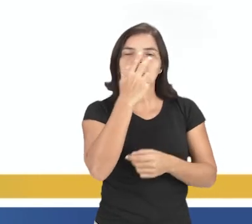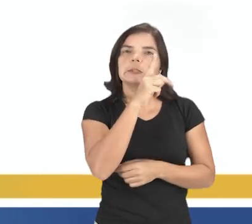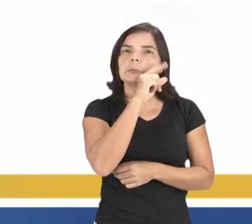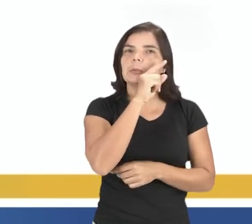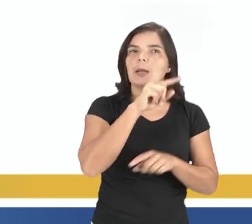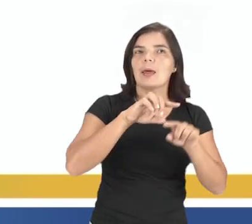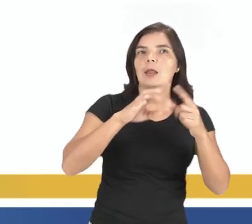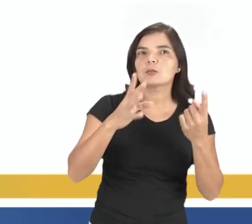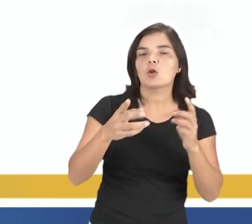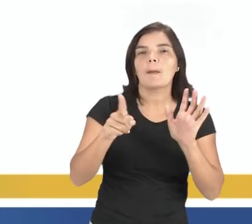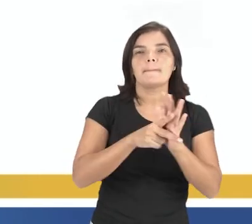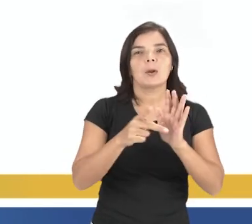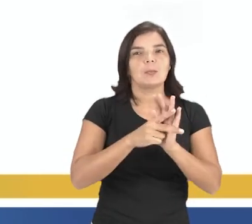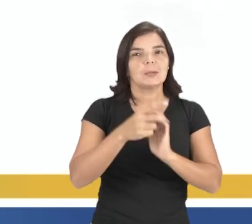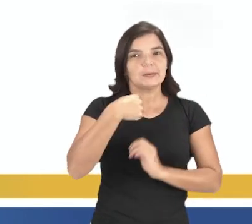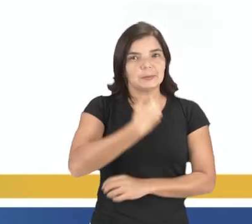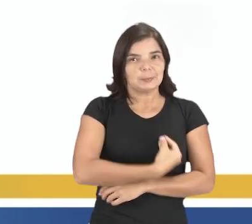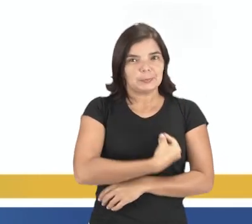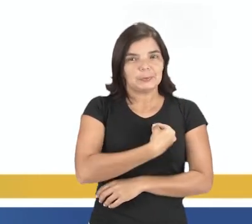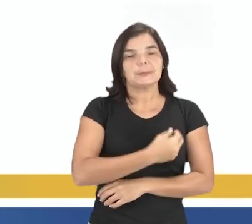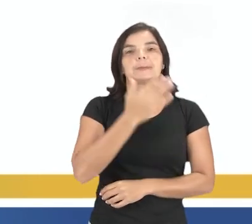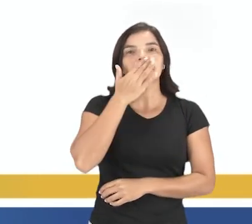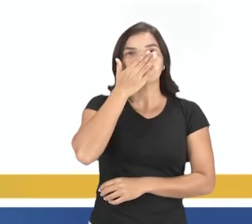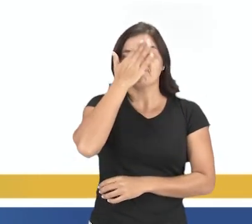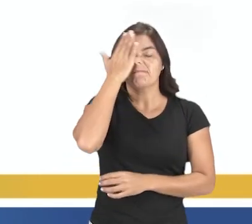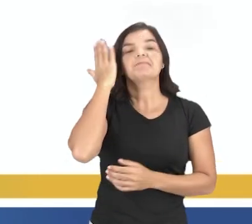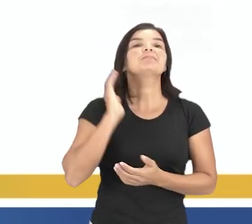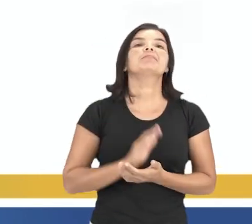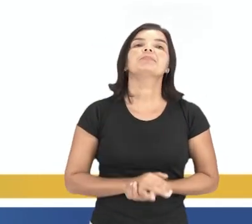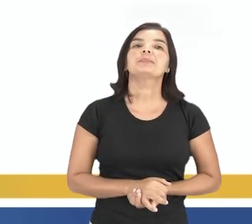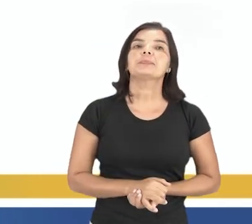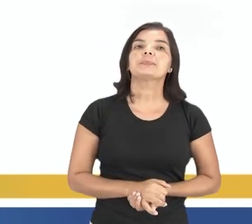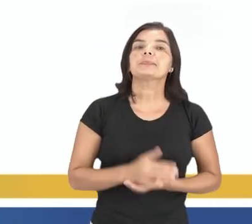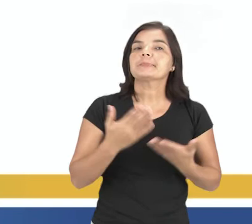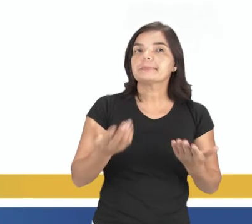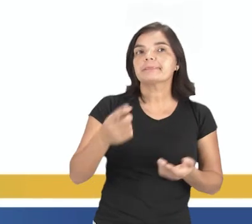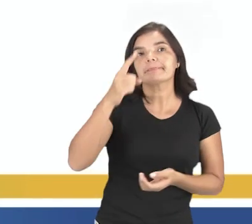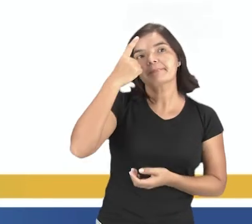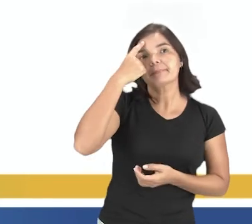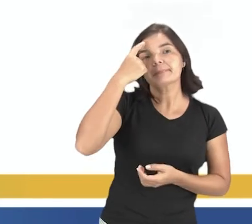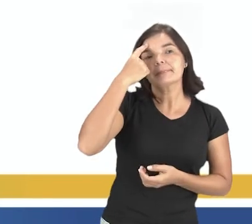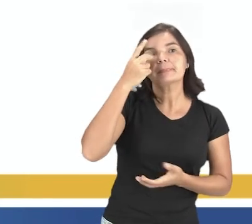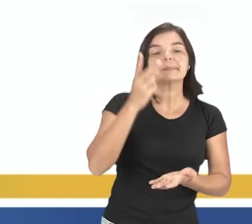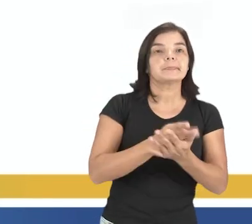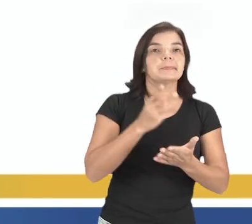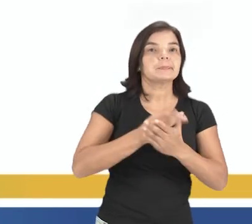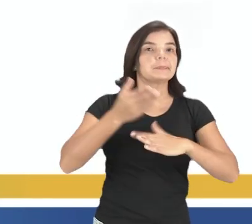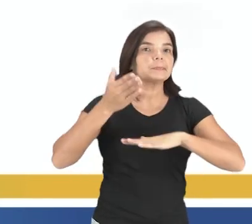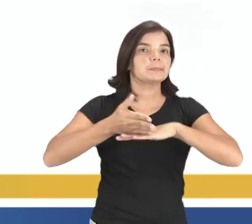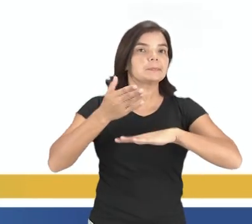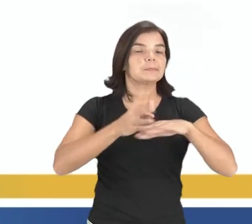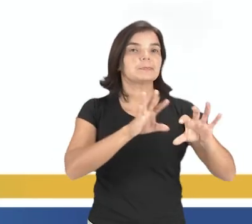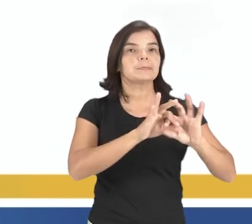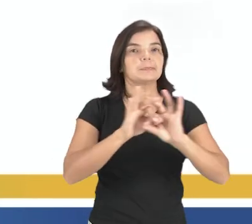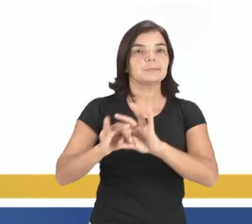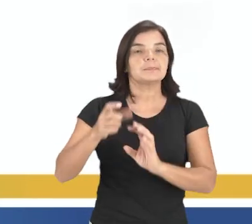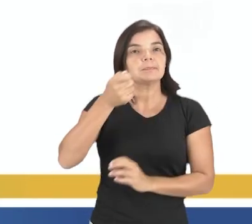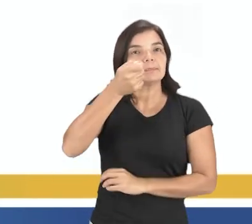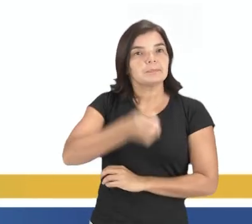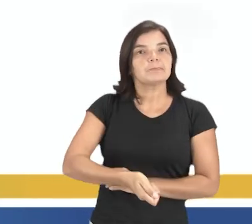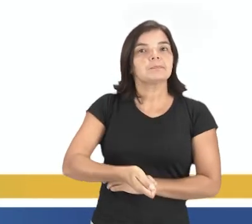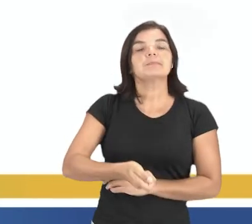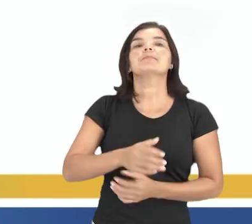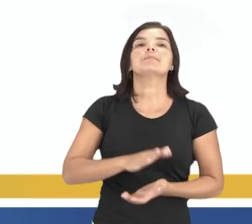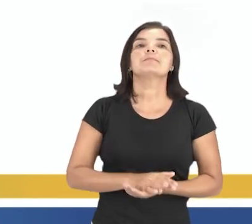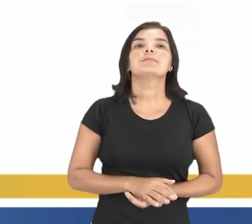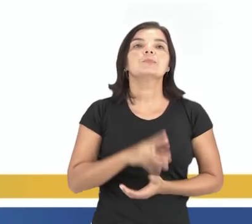pelos pássaros, pensavam apenas nas próprias penas. E aí vamos lá, sempre pensando na contemporaneidade, no contexto da ditadura militar. Qual